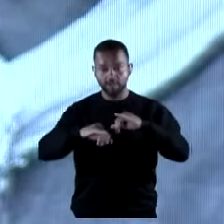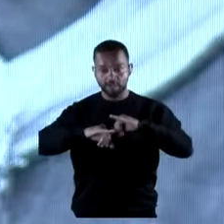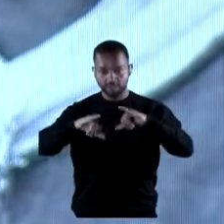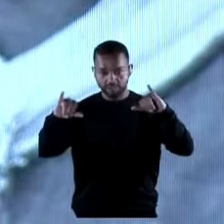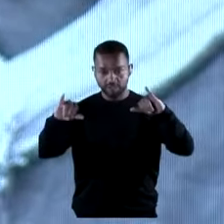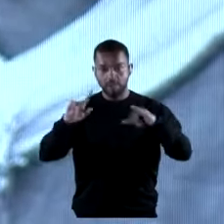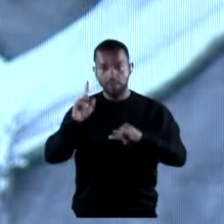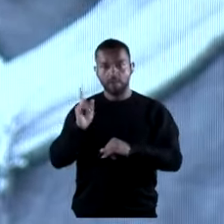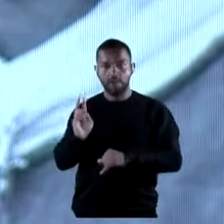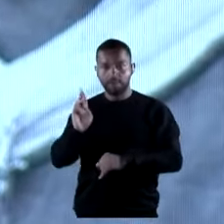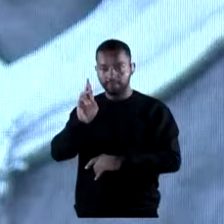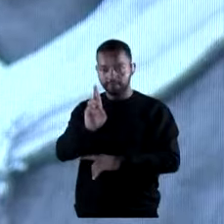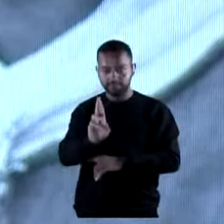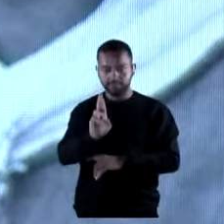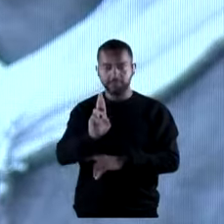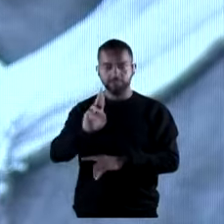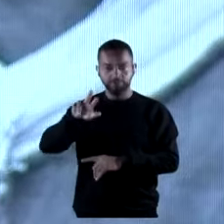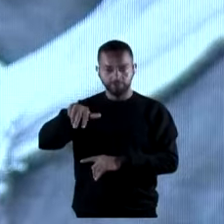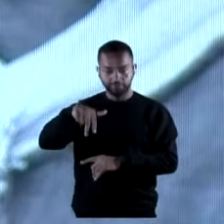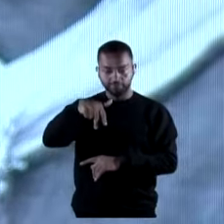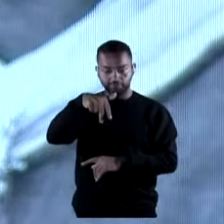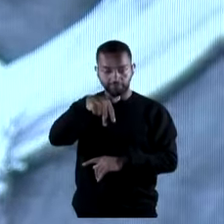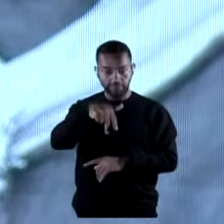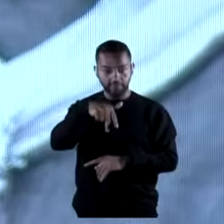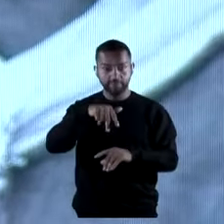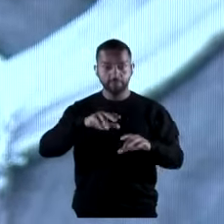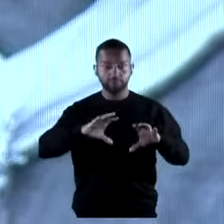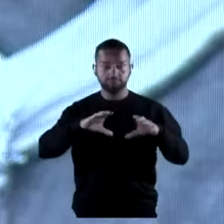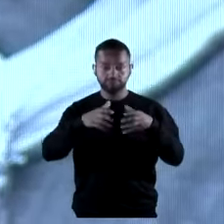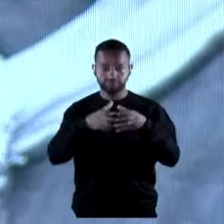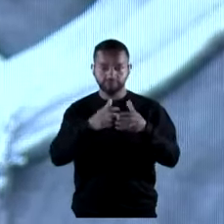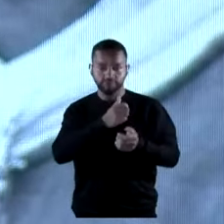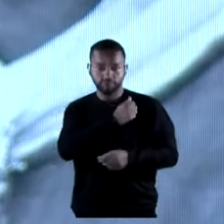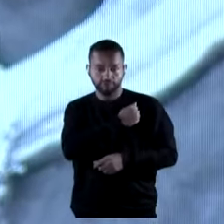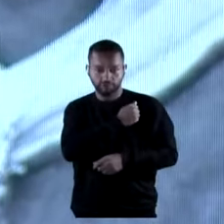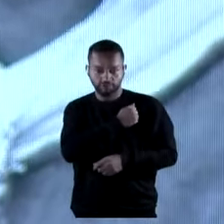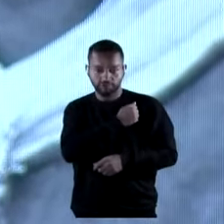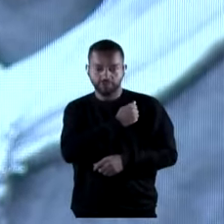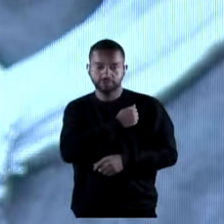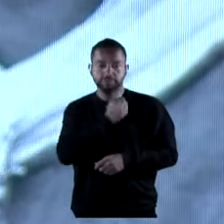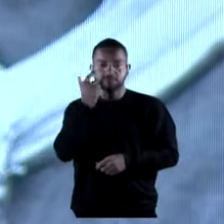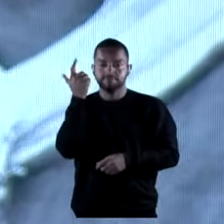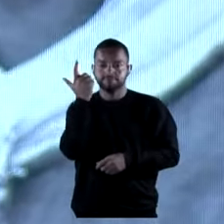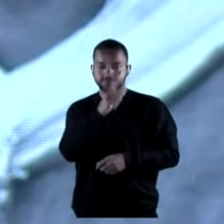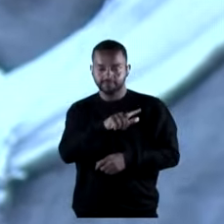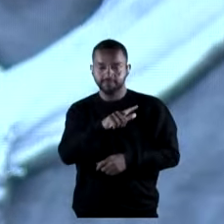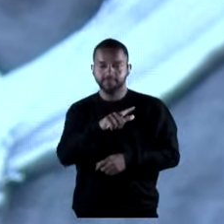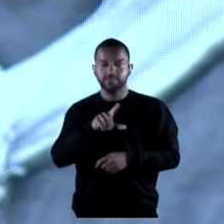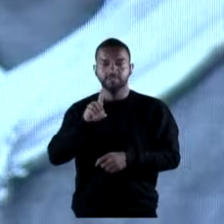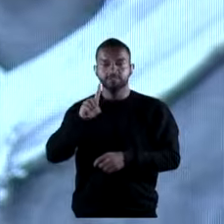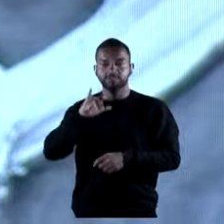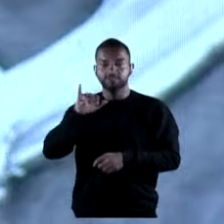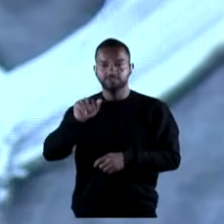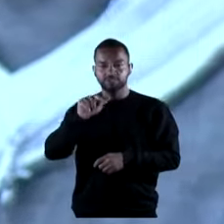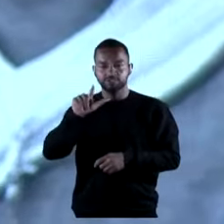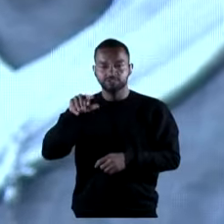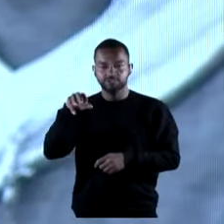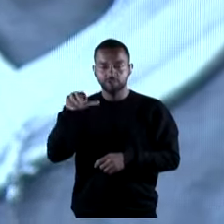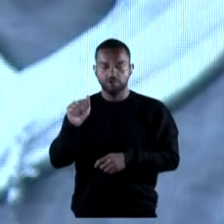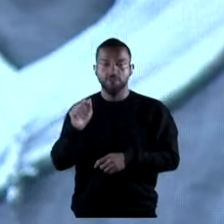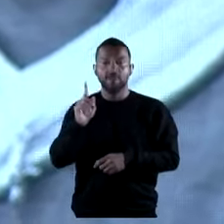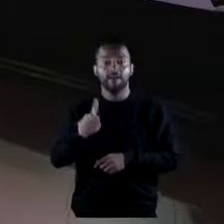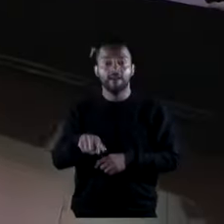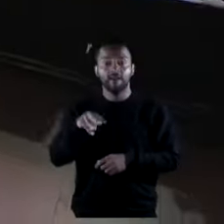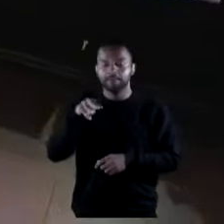representante vai subir ao palco. Então o time ganhador do troféu Fair Play de Djalma Santos é o